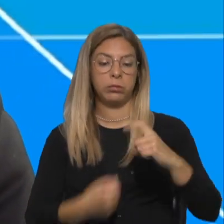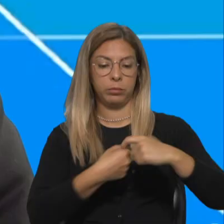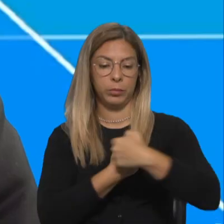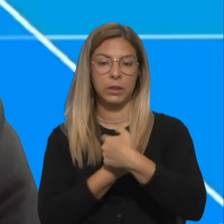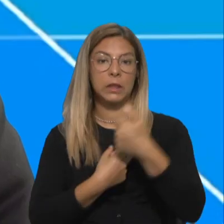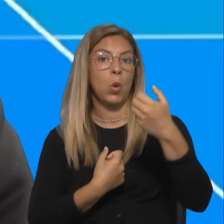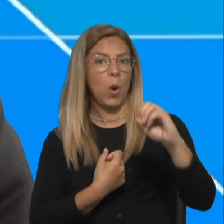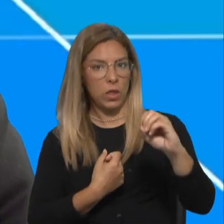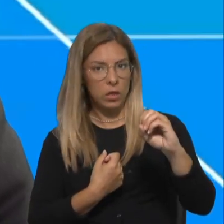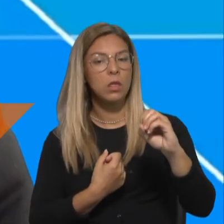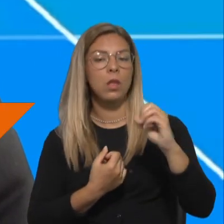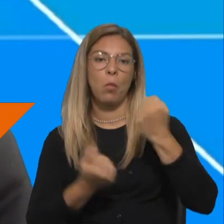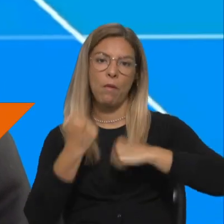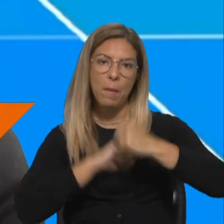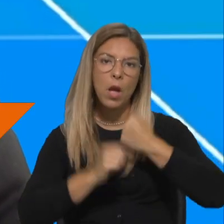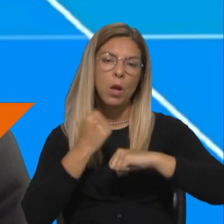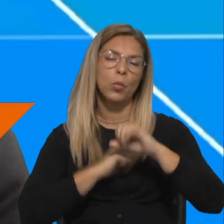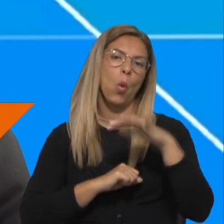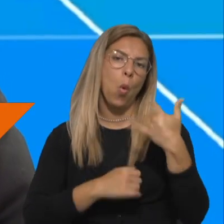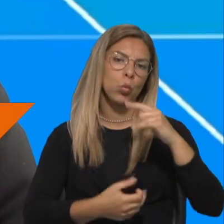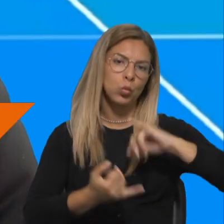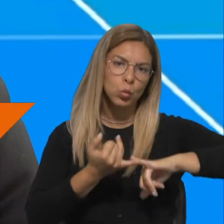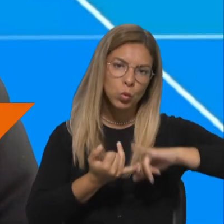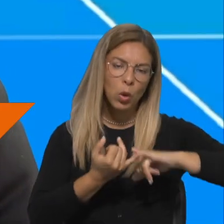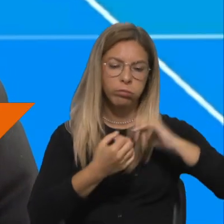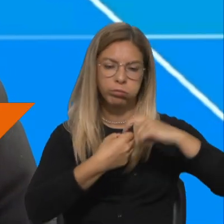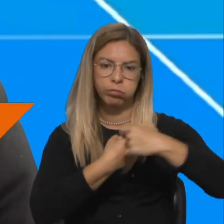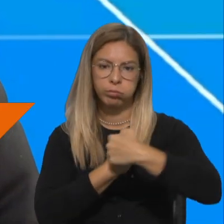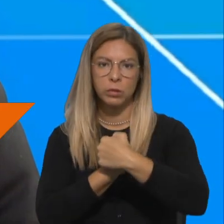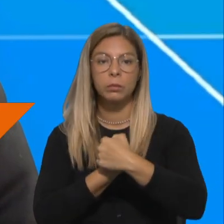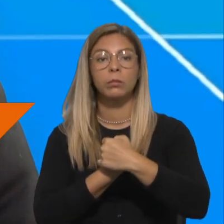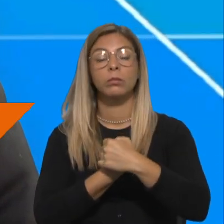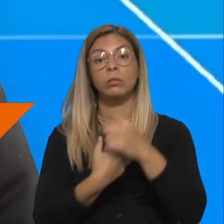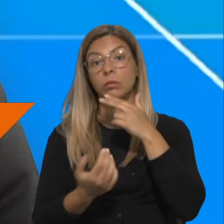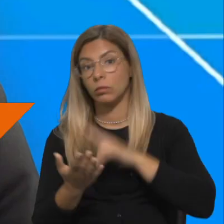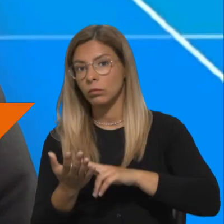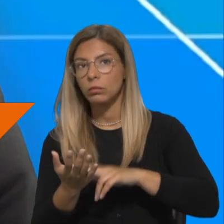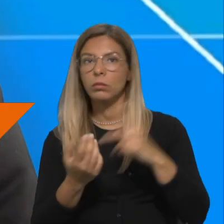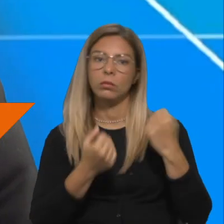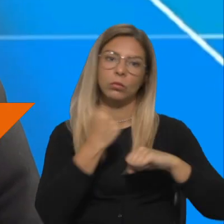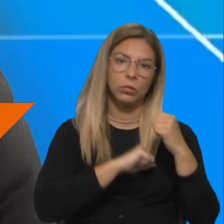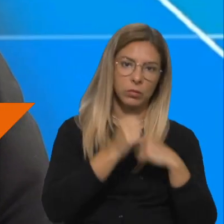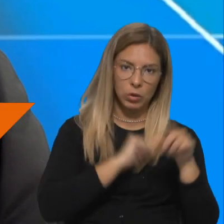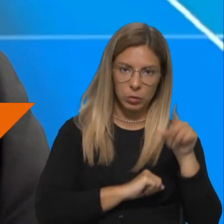associações e novas realidades, chamemos-lhe assim. Nova realidade, são novos movimentos que surgem? Sim.